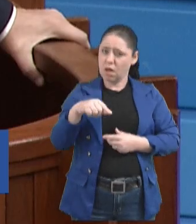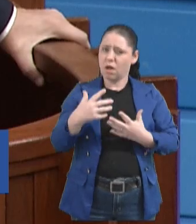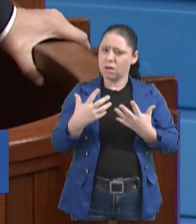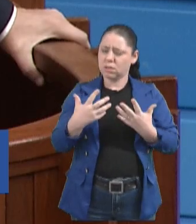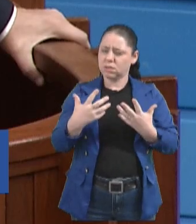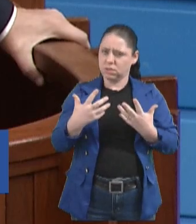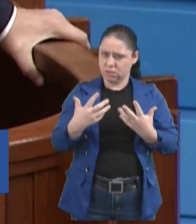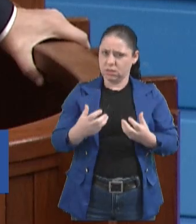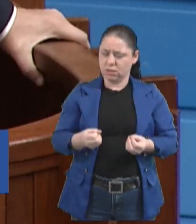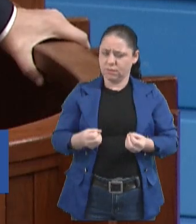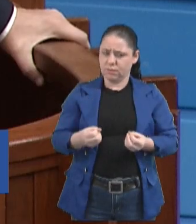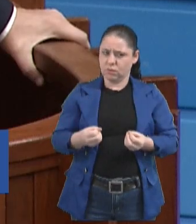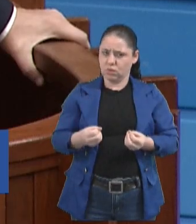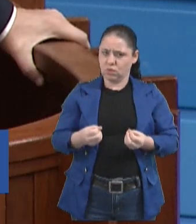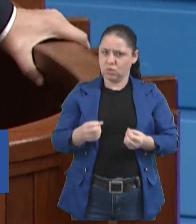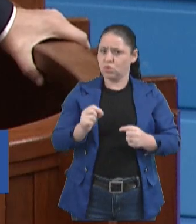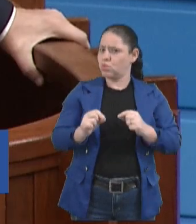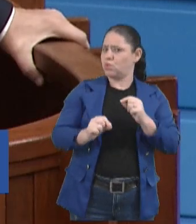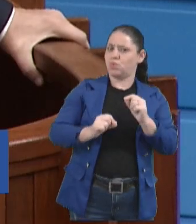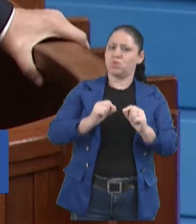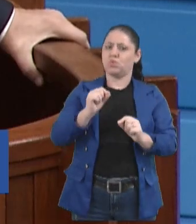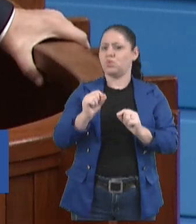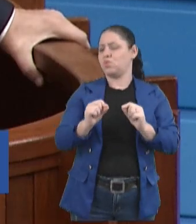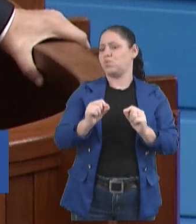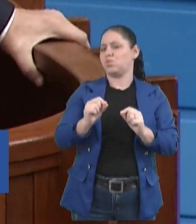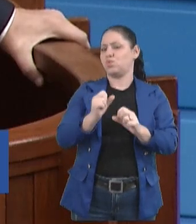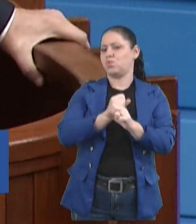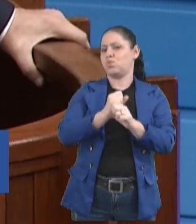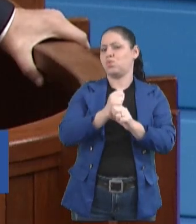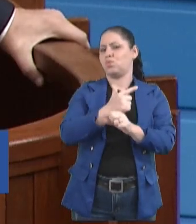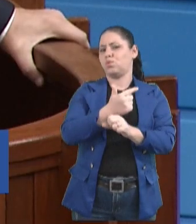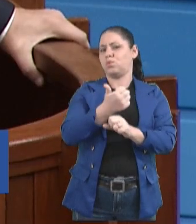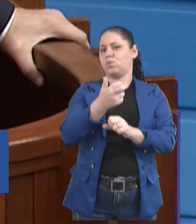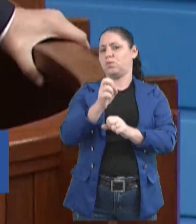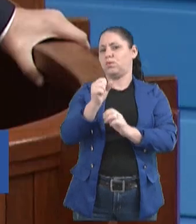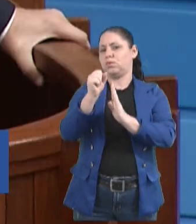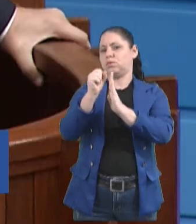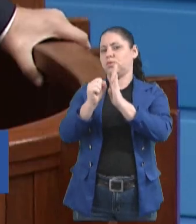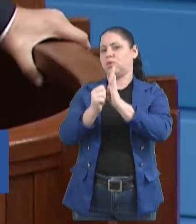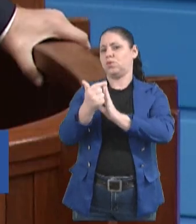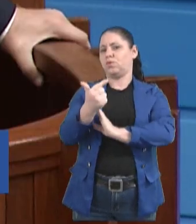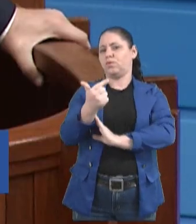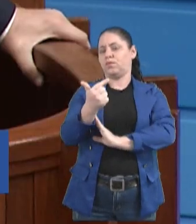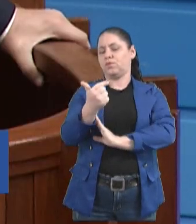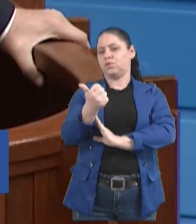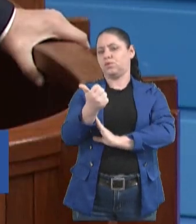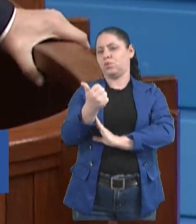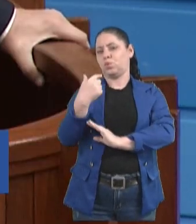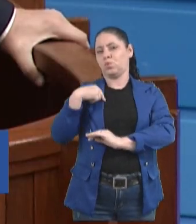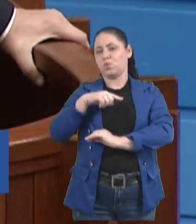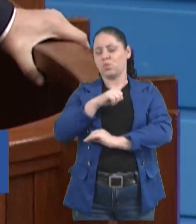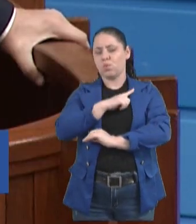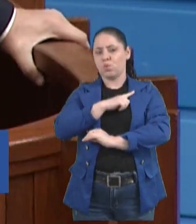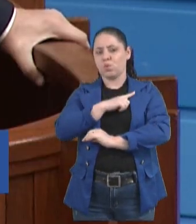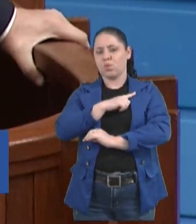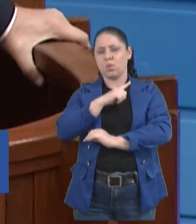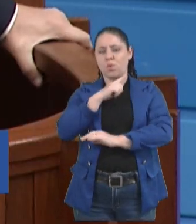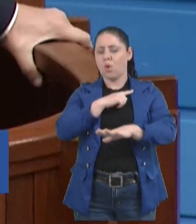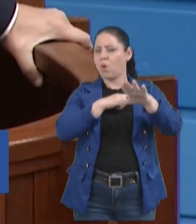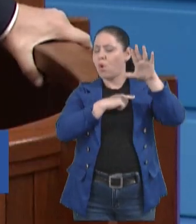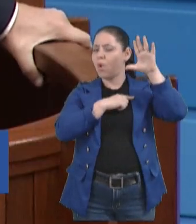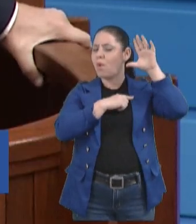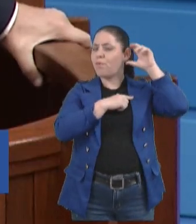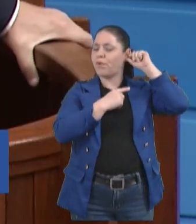aceitável, no ano de 2025, em pleno século XXI, a gente